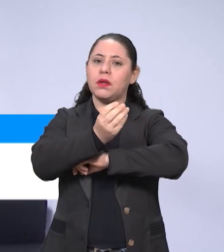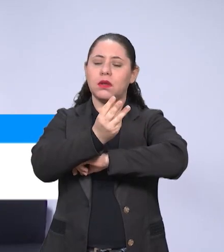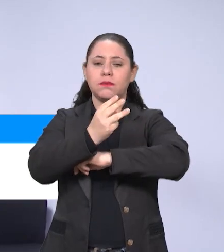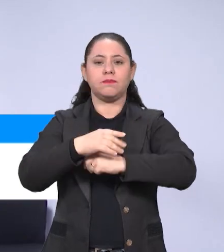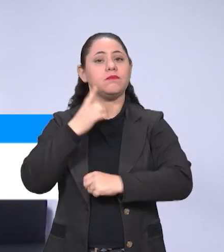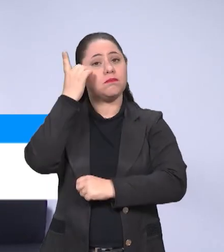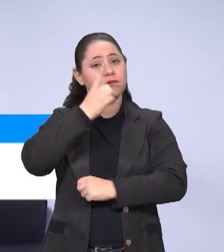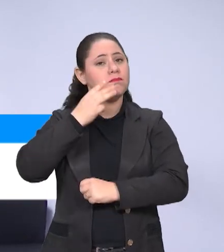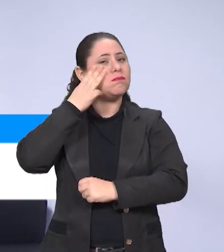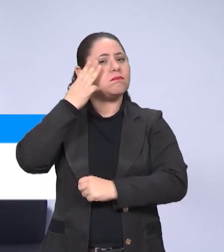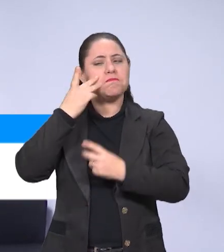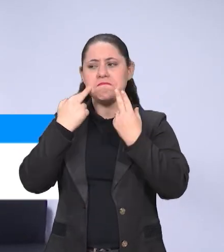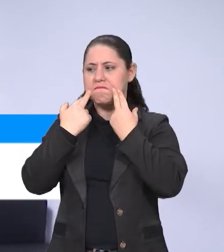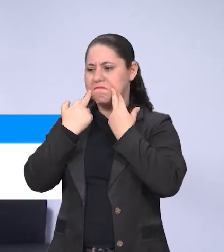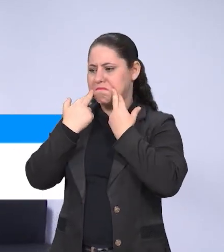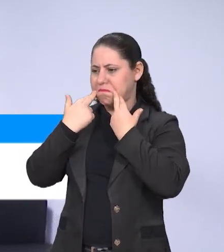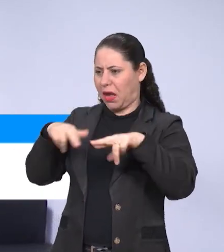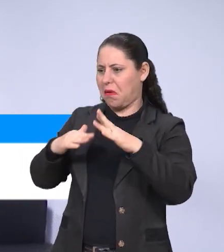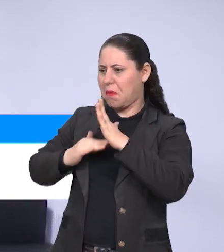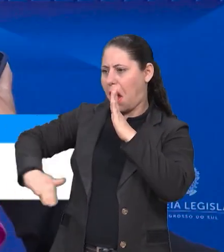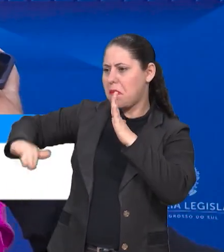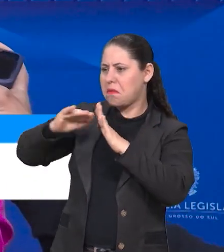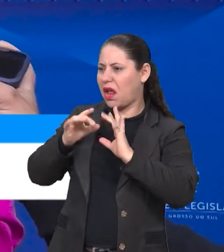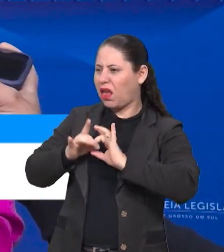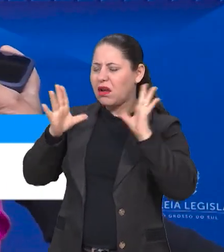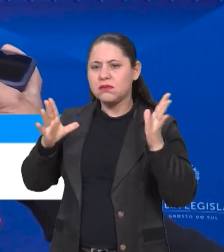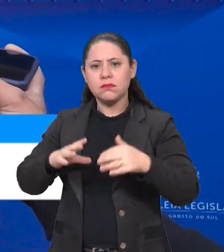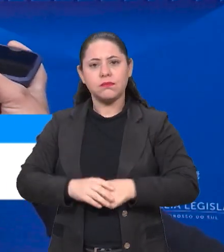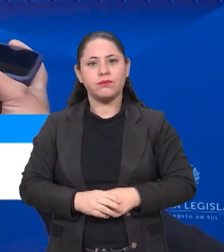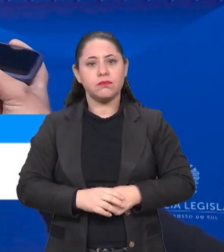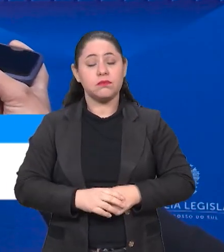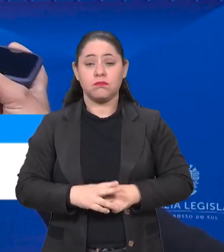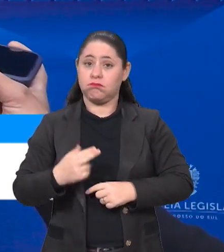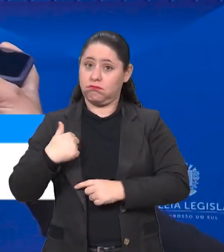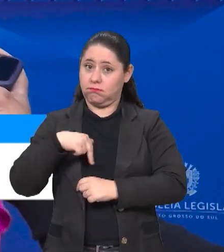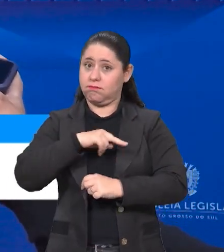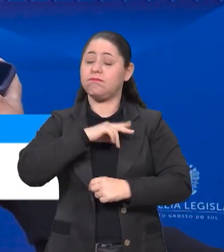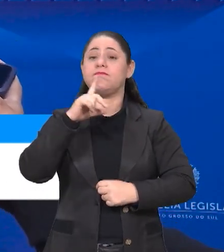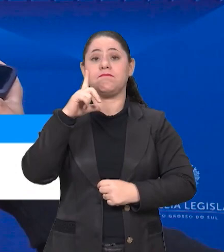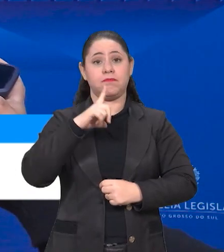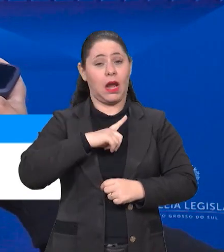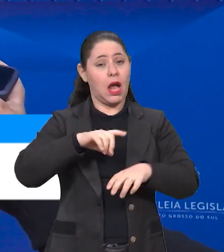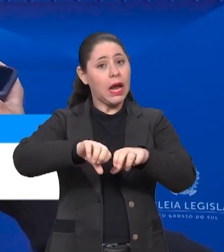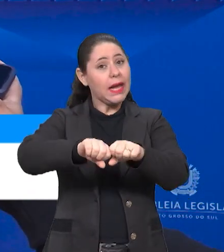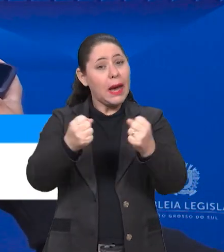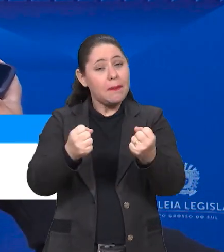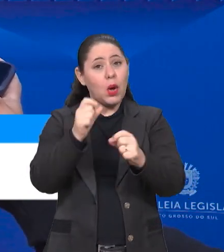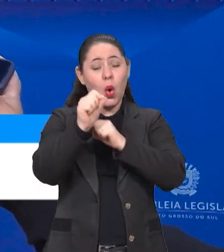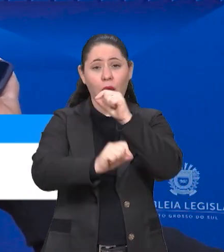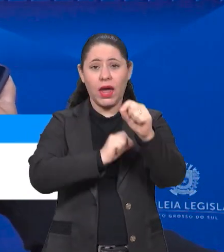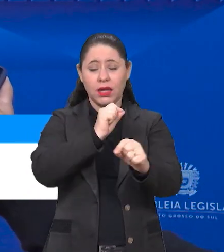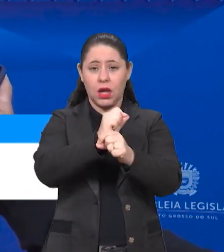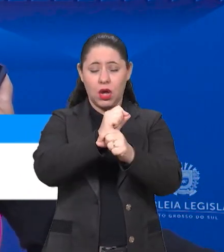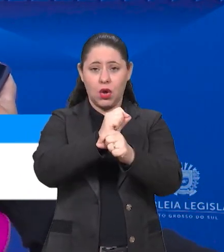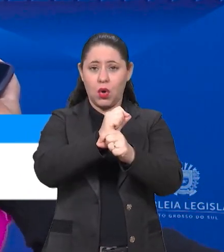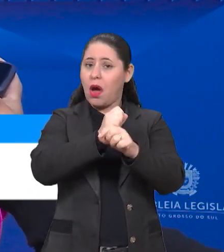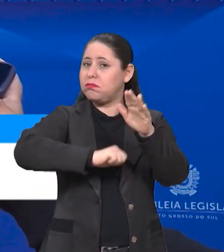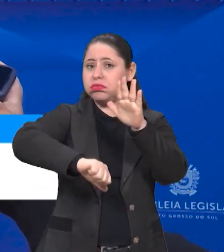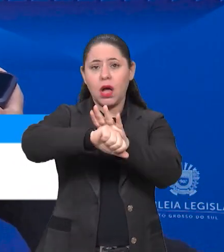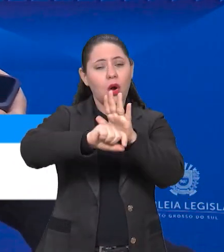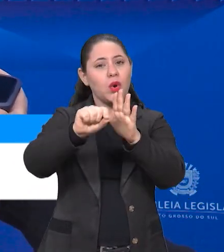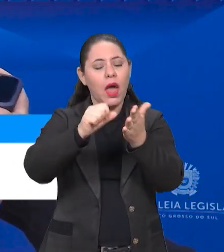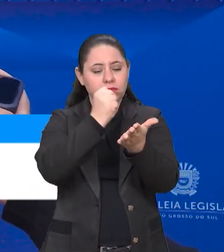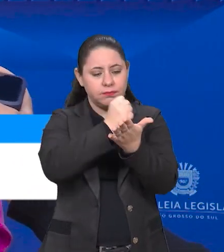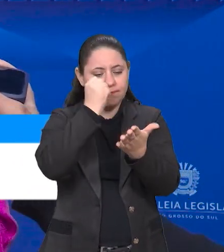Mara Caseiro criticou a permissão desse aumento. Além de nós termos a quebra do contrato pela CCR, que aqui já foi